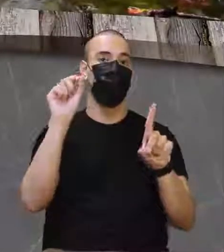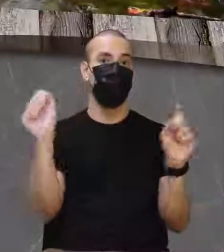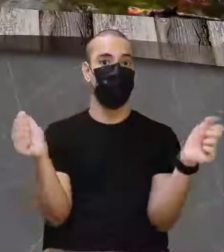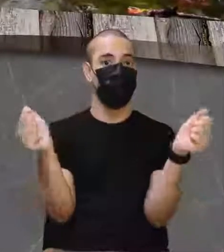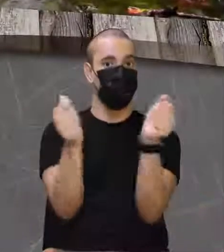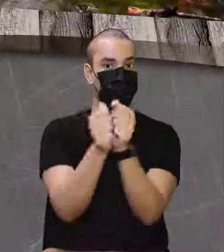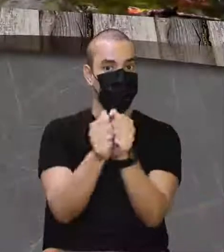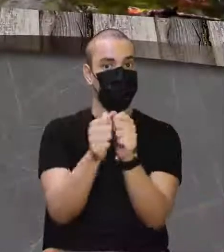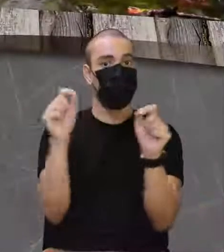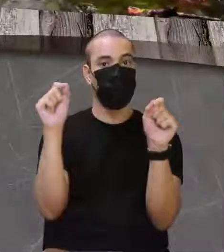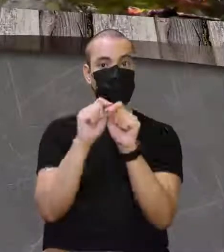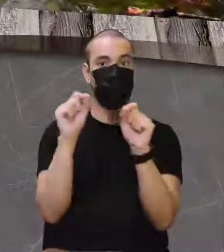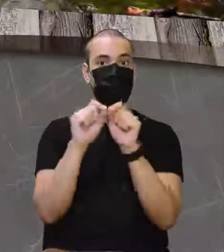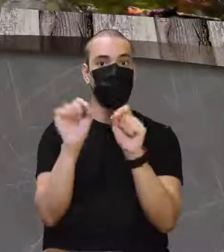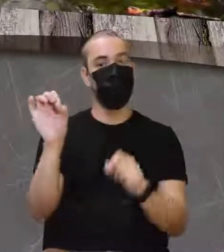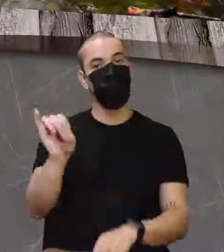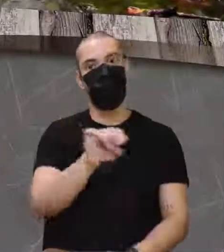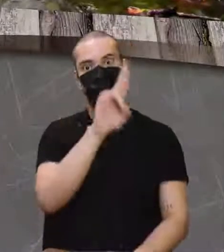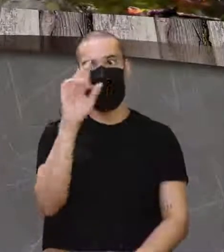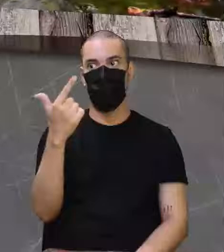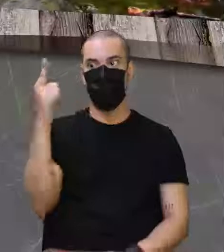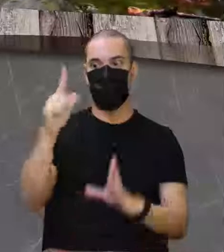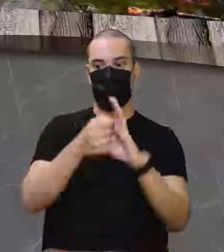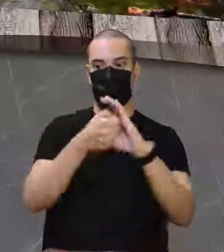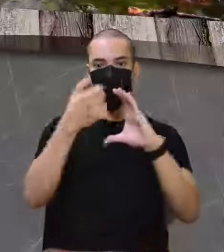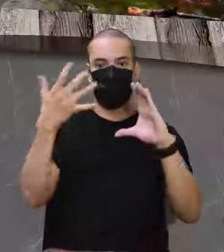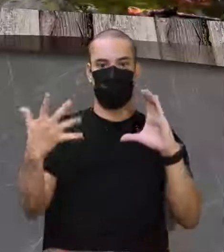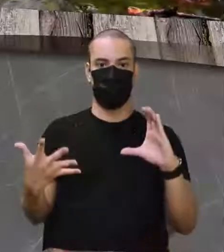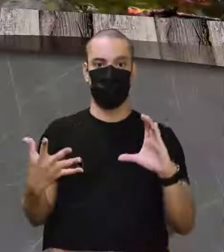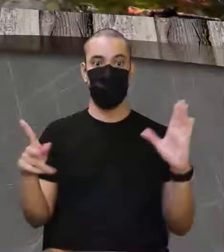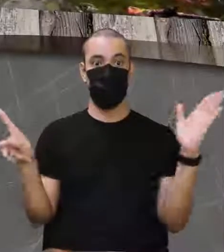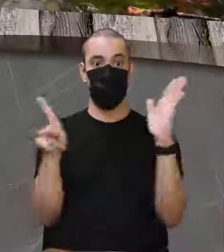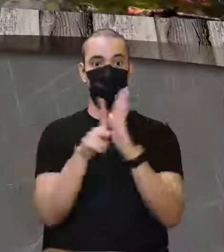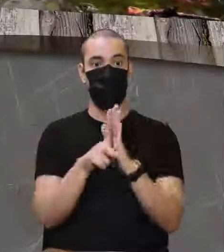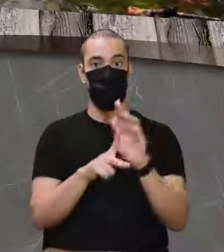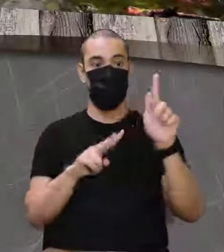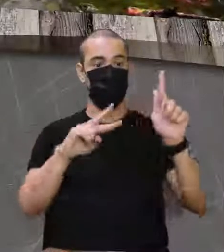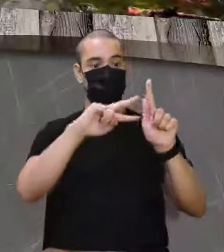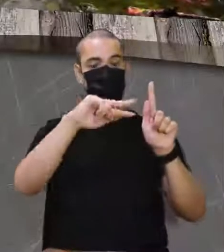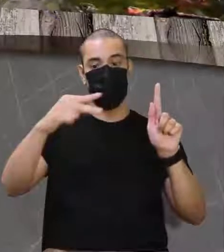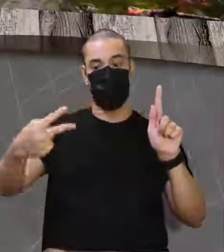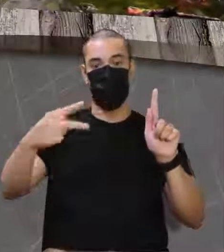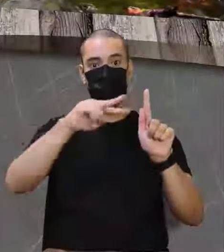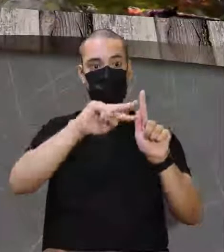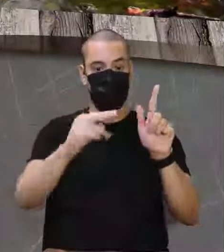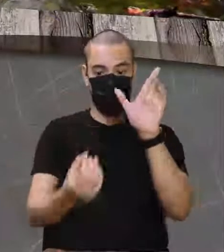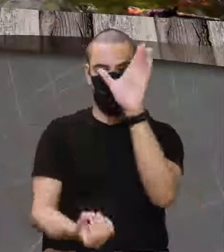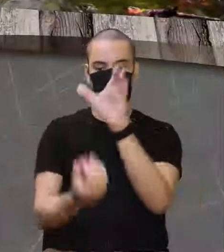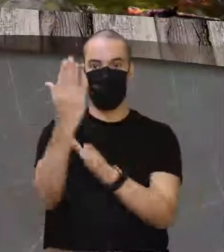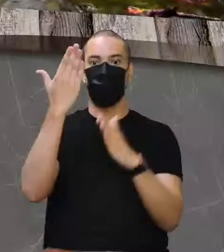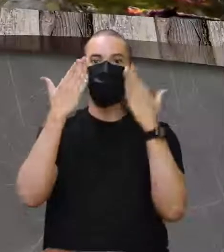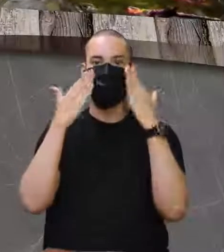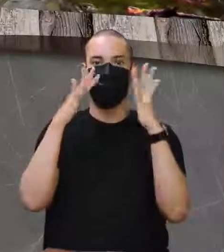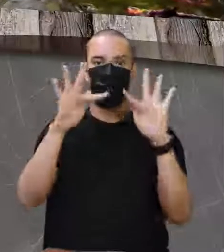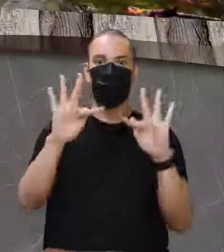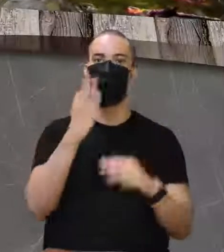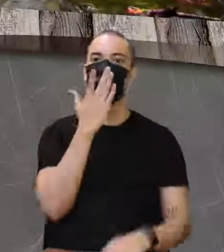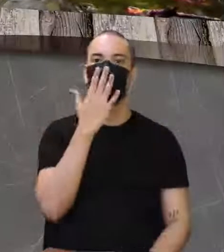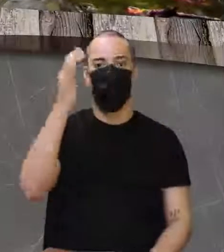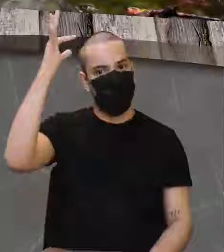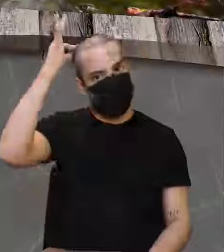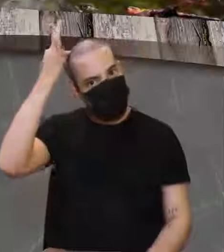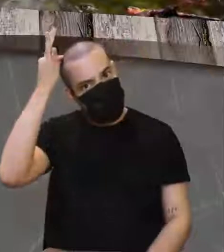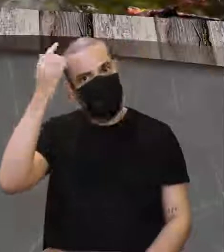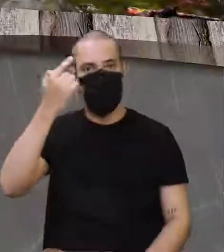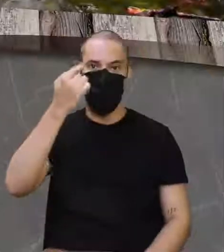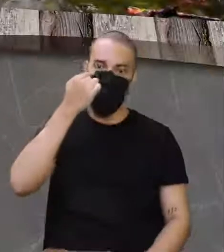juntos realizar ou manifestar uma característica. É o genótipo deles que vão realizar um fenótipo, que é a cor dos olhos, cor do cabelo, tipo de